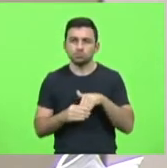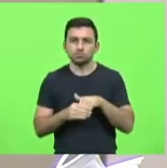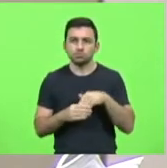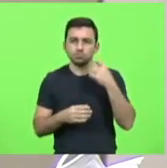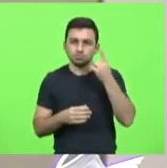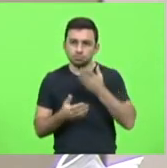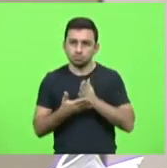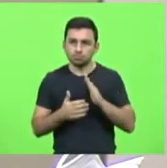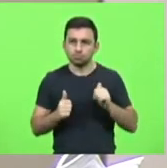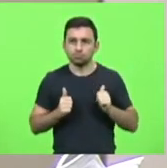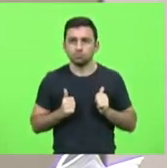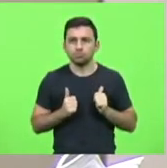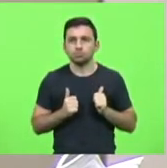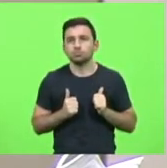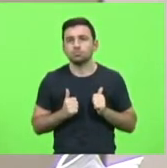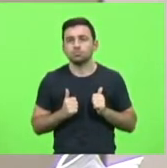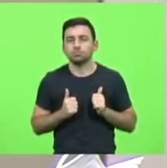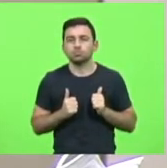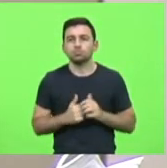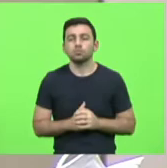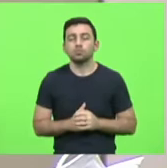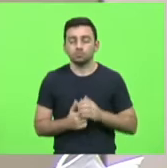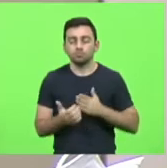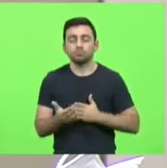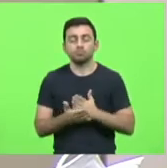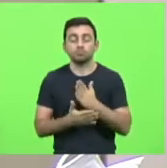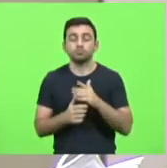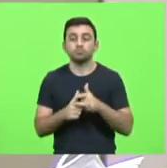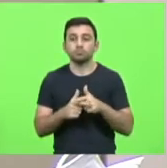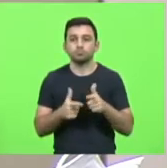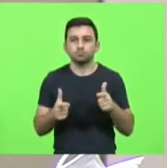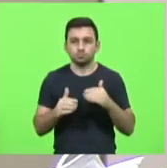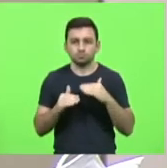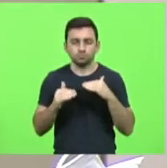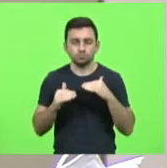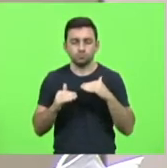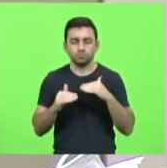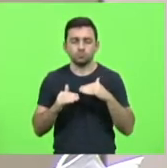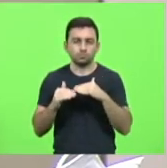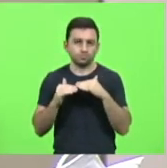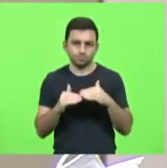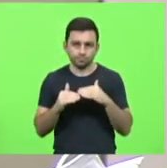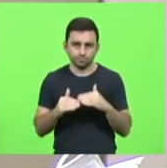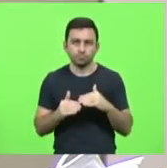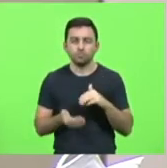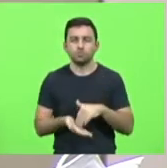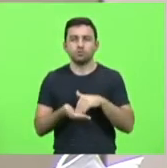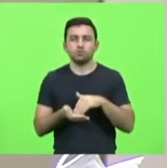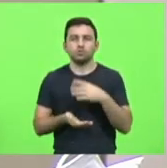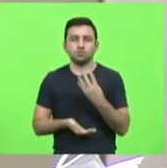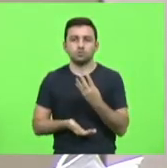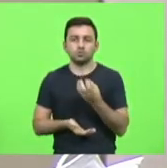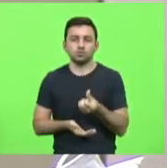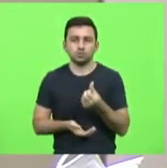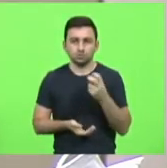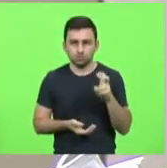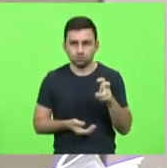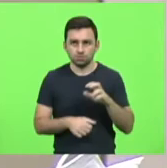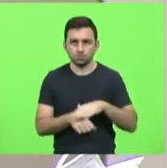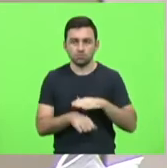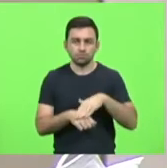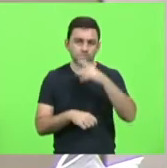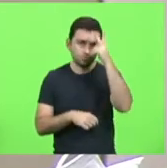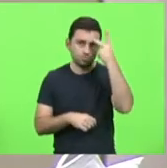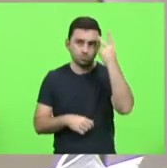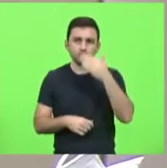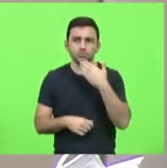aprovam, permaneçam como se encontram. Aprovado por unanimidade. Moção 465, autor deputada Paulinha,